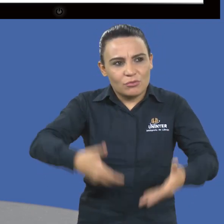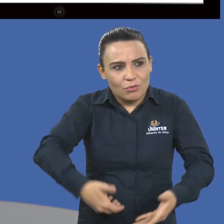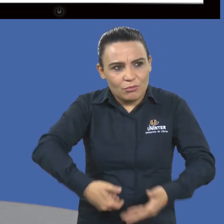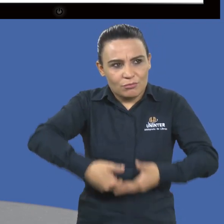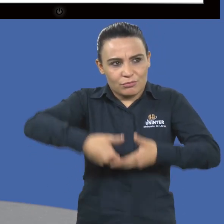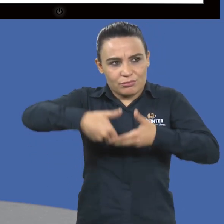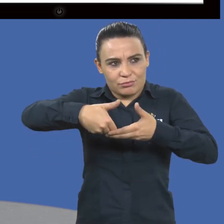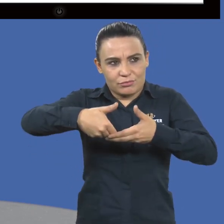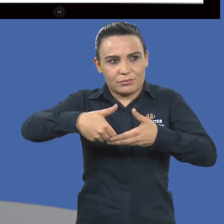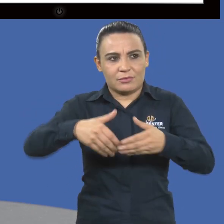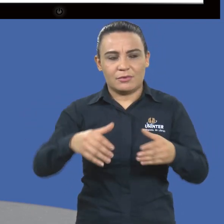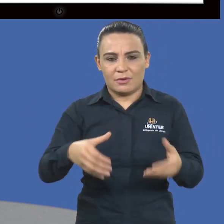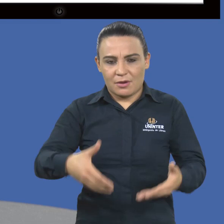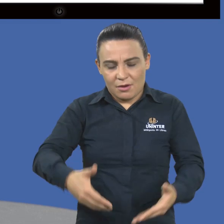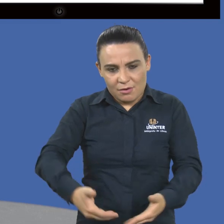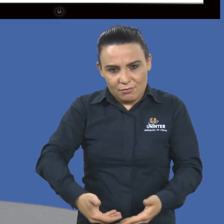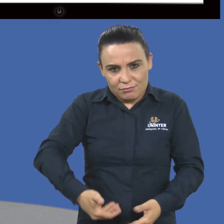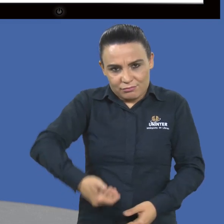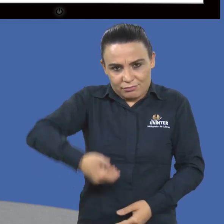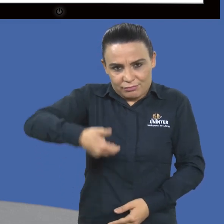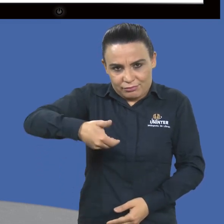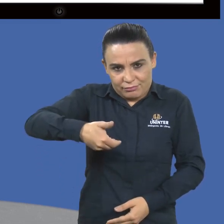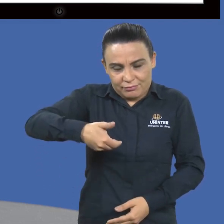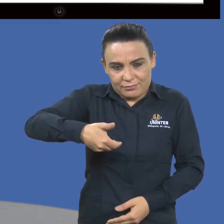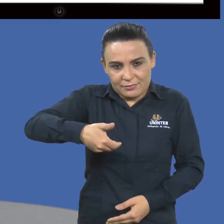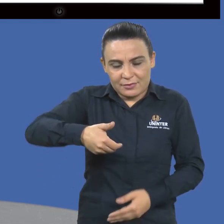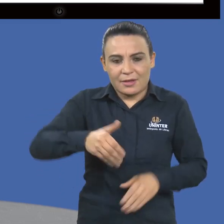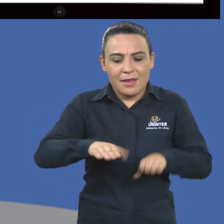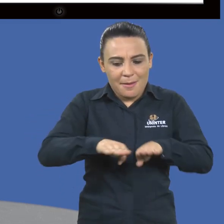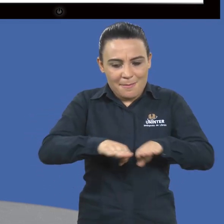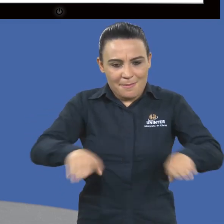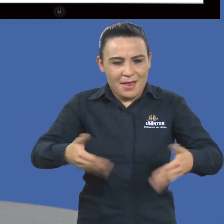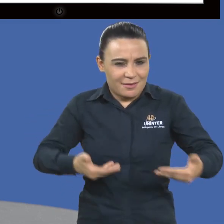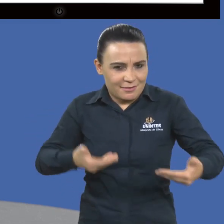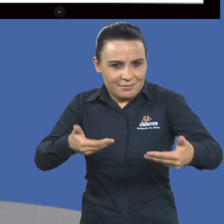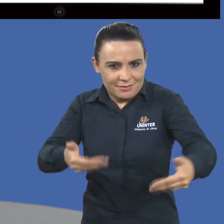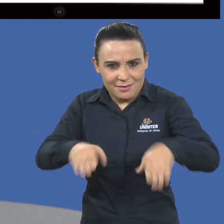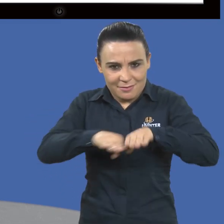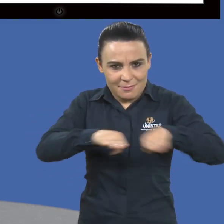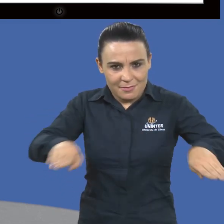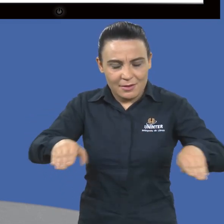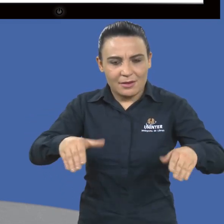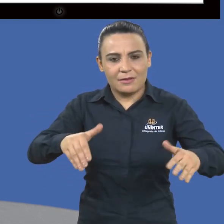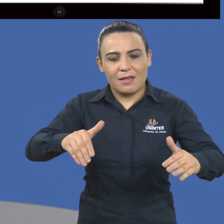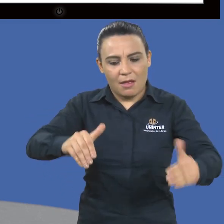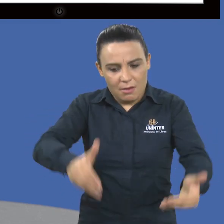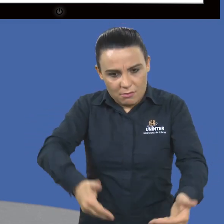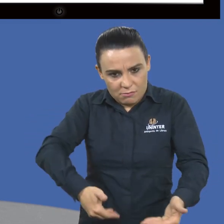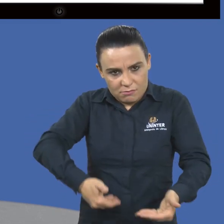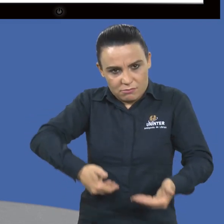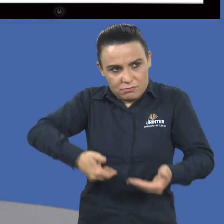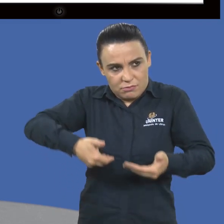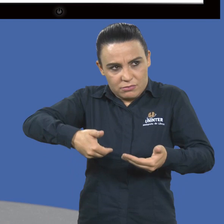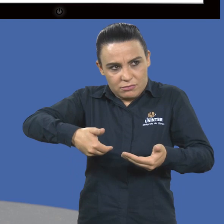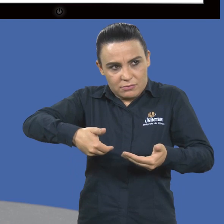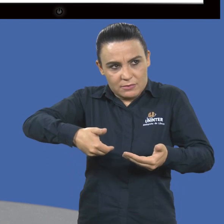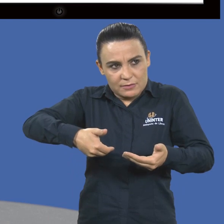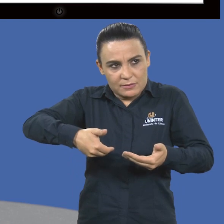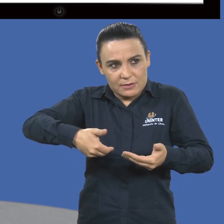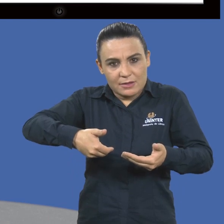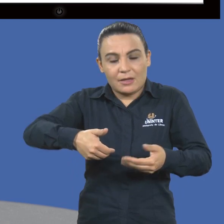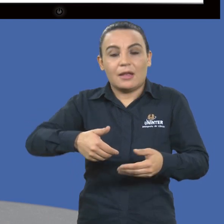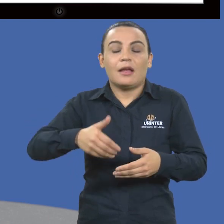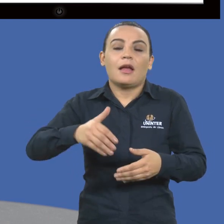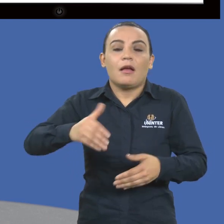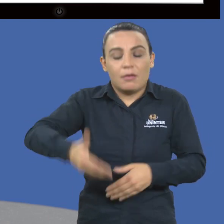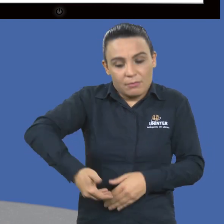no punho e está levantando devagarinho do solo da mesa de exame e essa criança